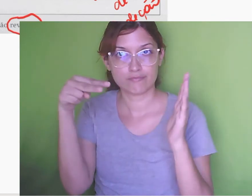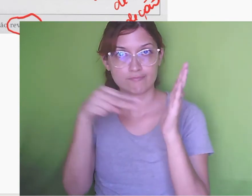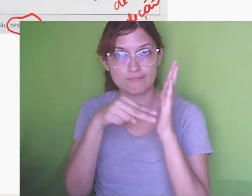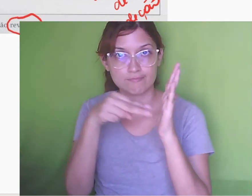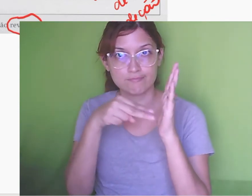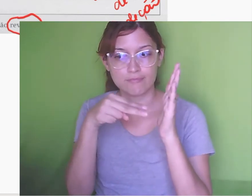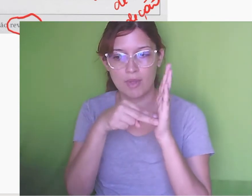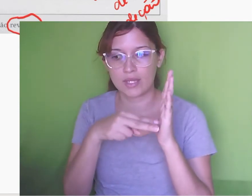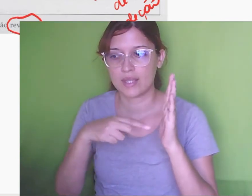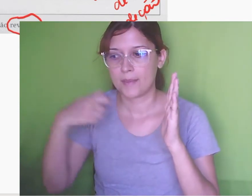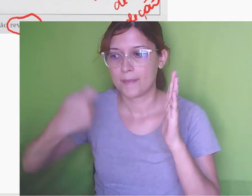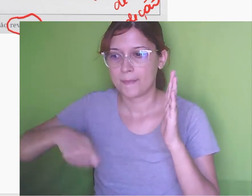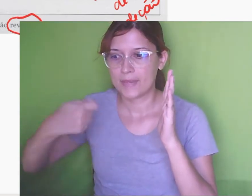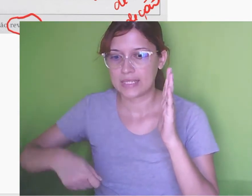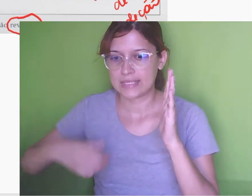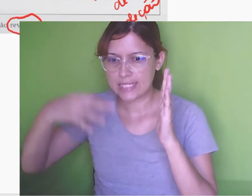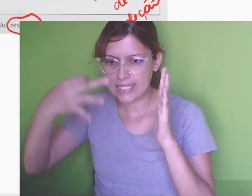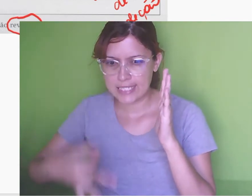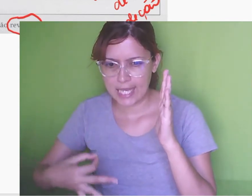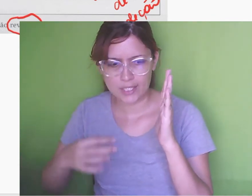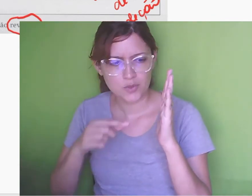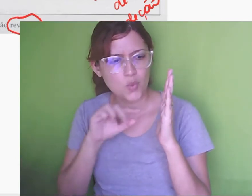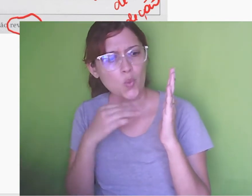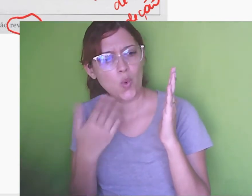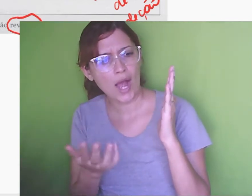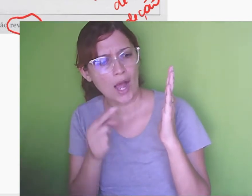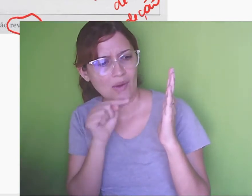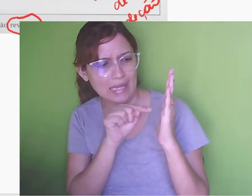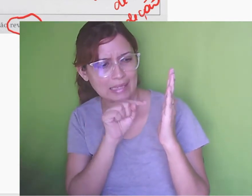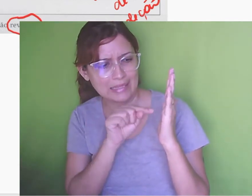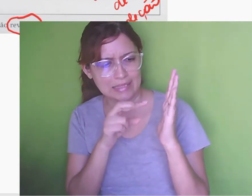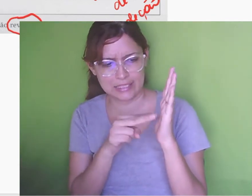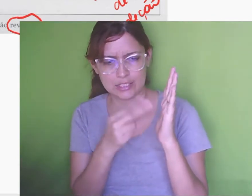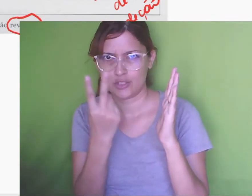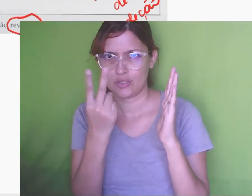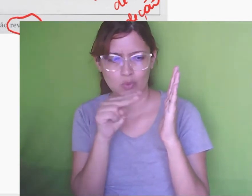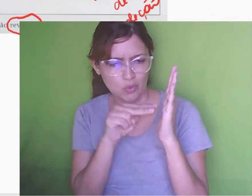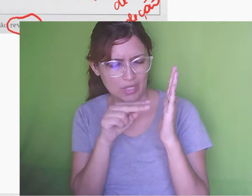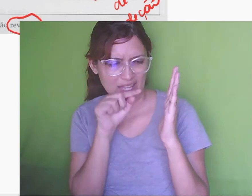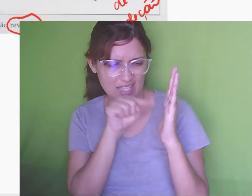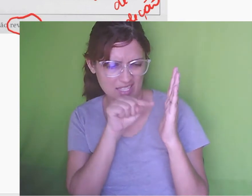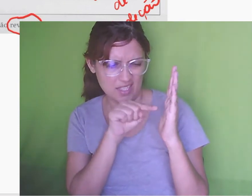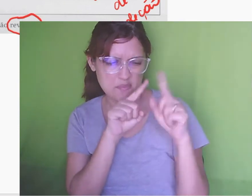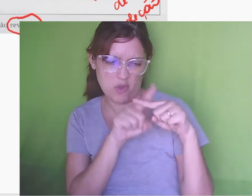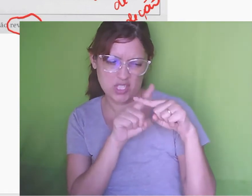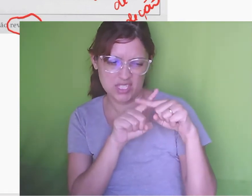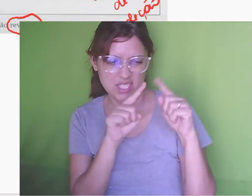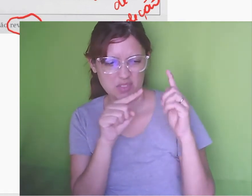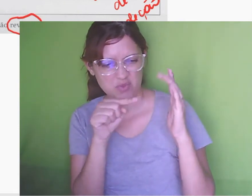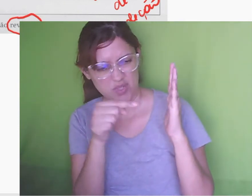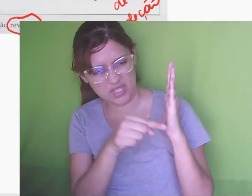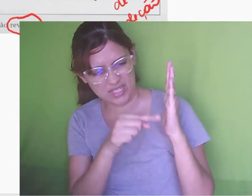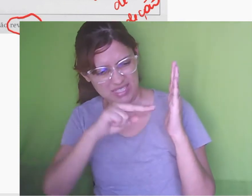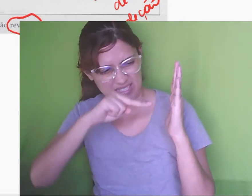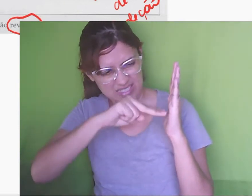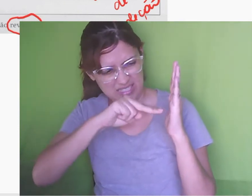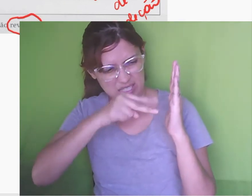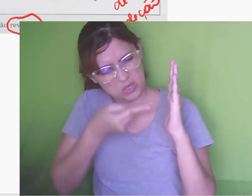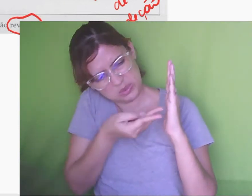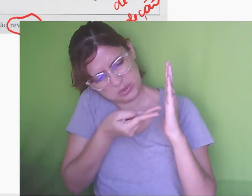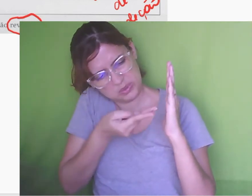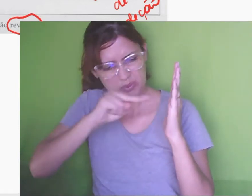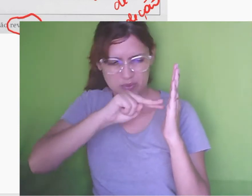É por isso que quando você vai colocar a tomada, você não precisa saber qual dos pinos